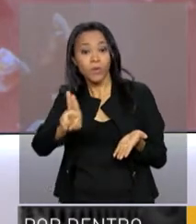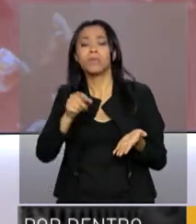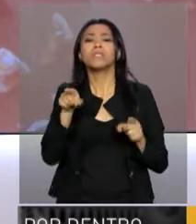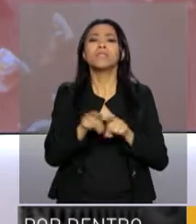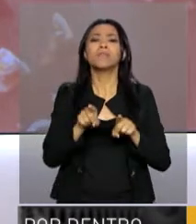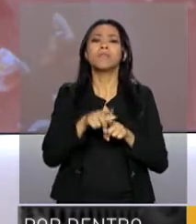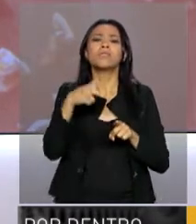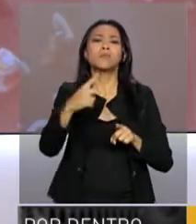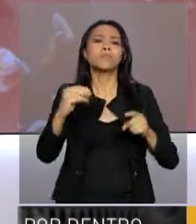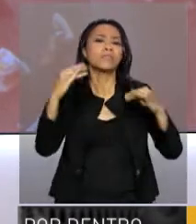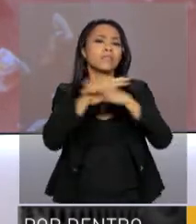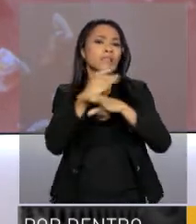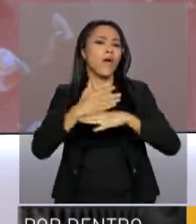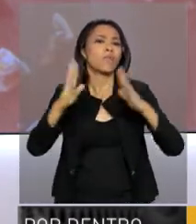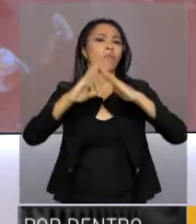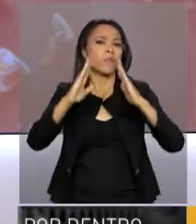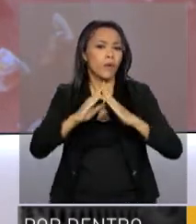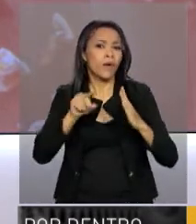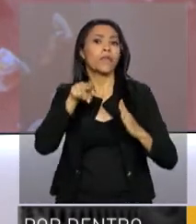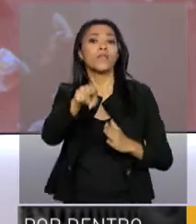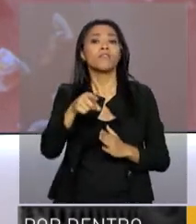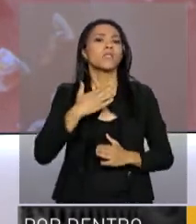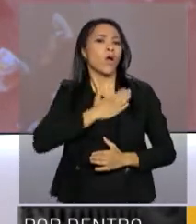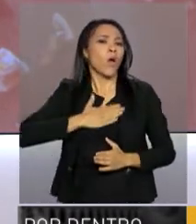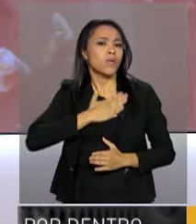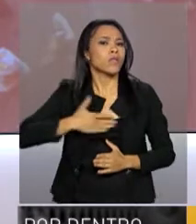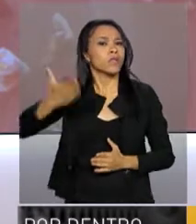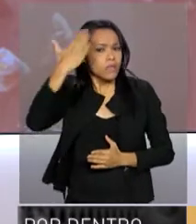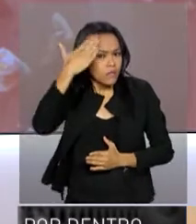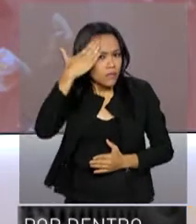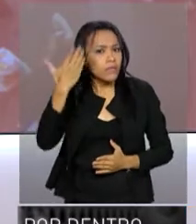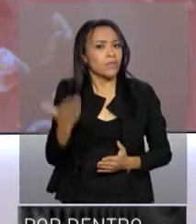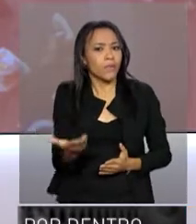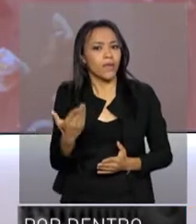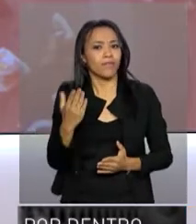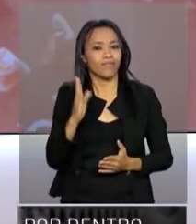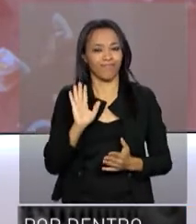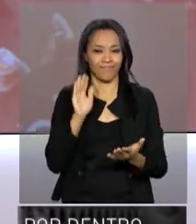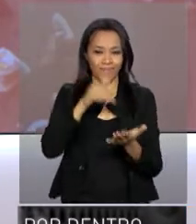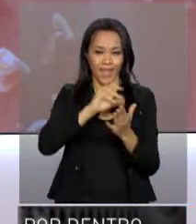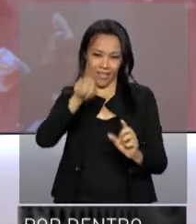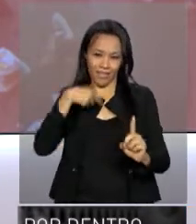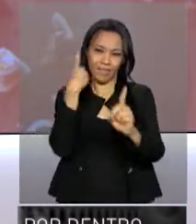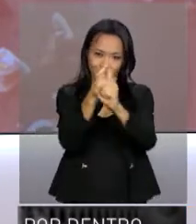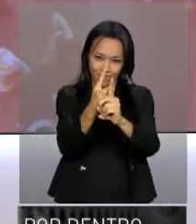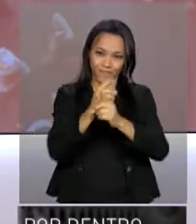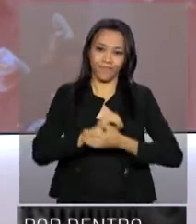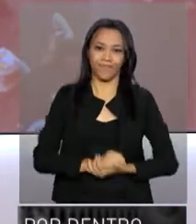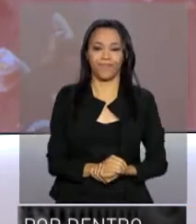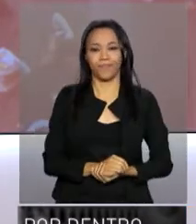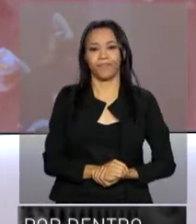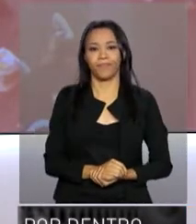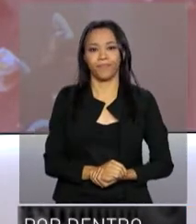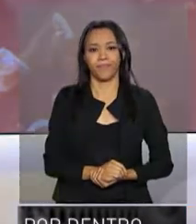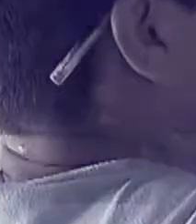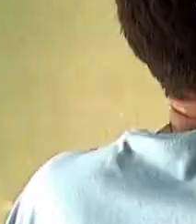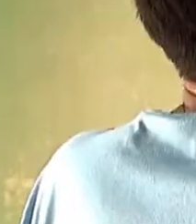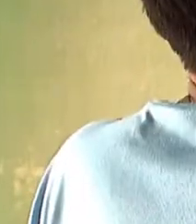pordentrodogoverno@presidencia.gov.br. Informe o seu nome, a cidade onde você mora e mande a sua pergunta para a gente. Até a próxima!